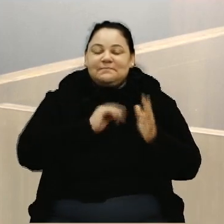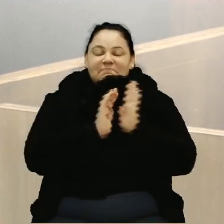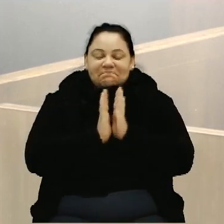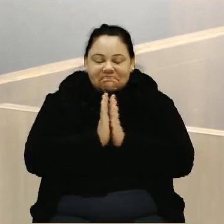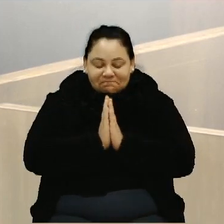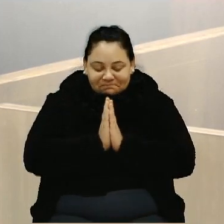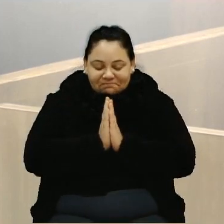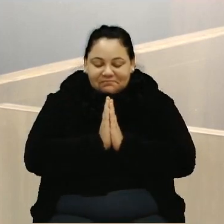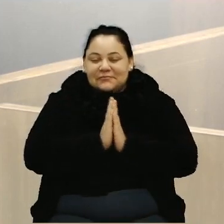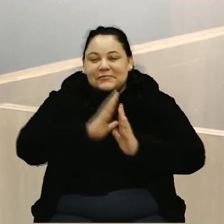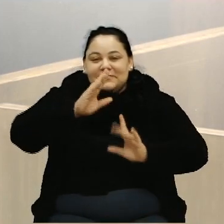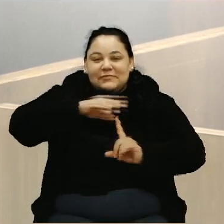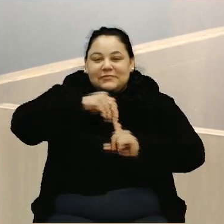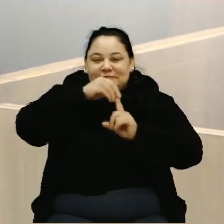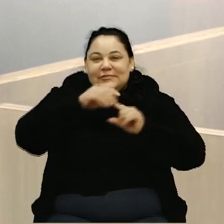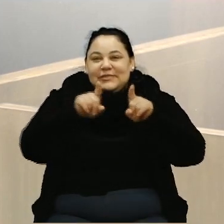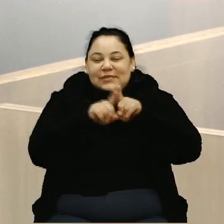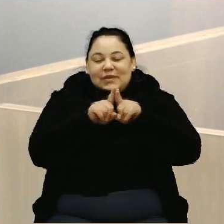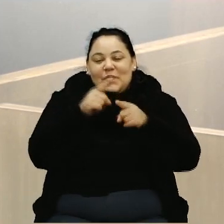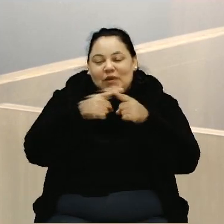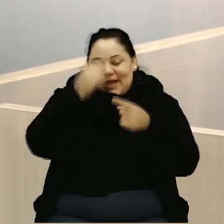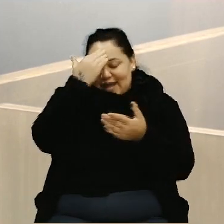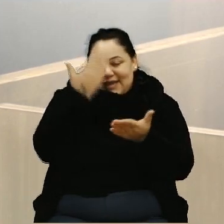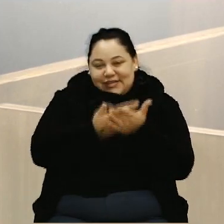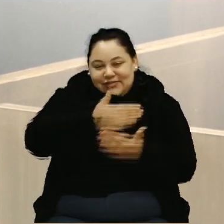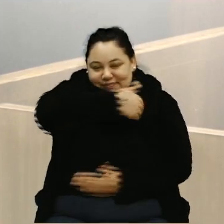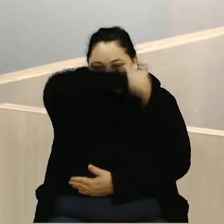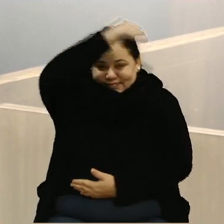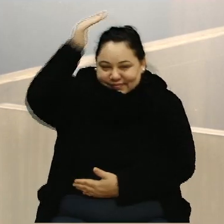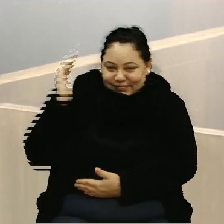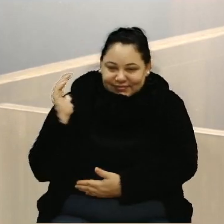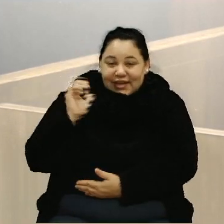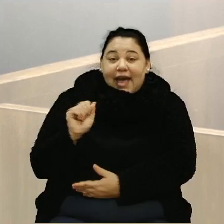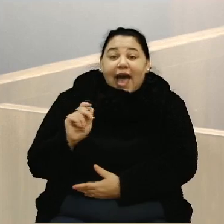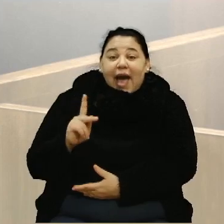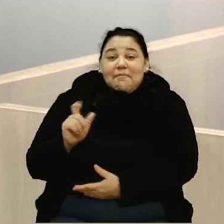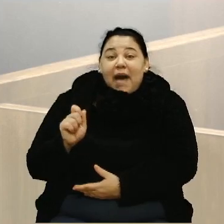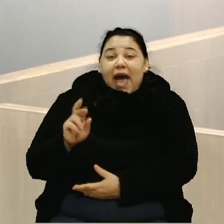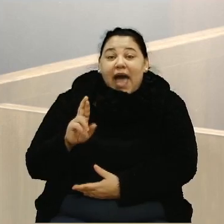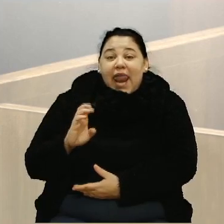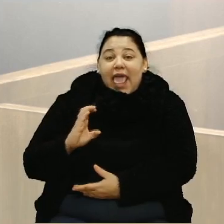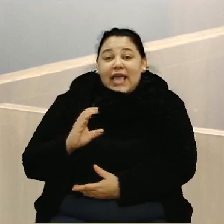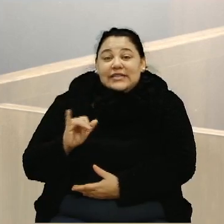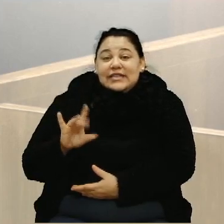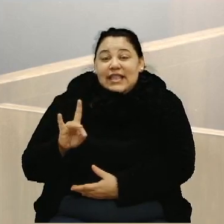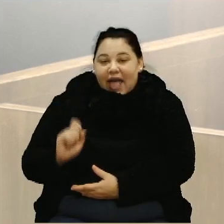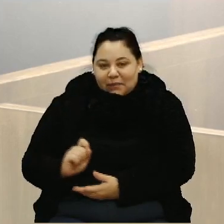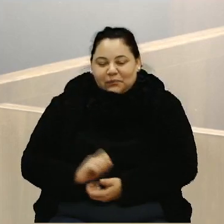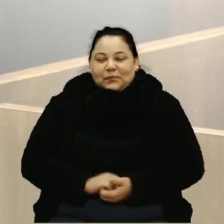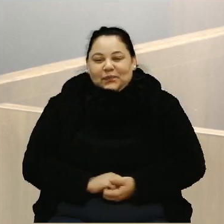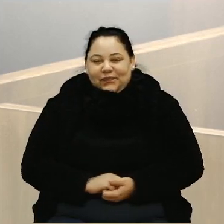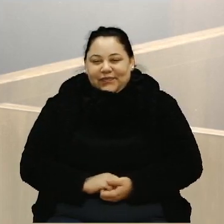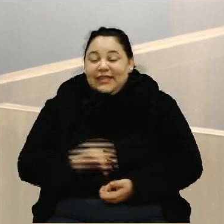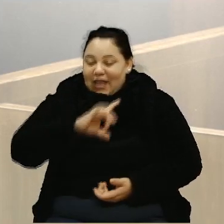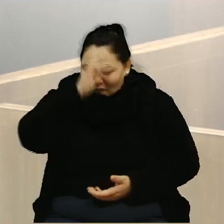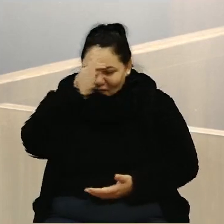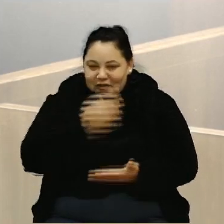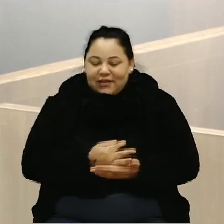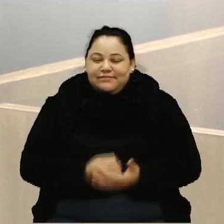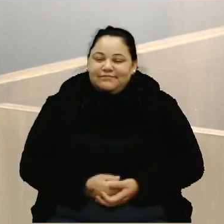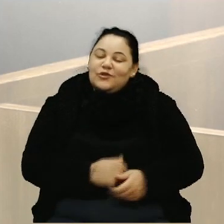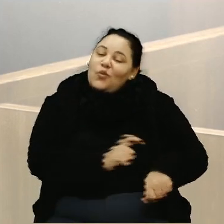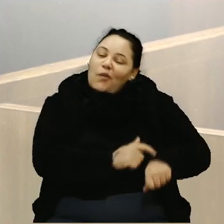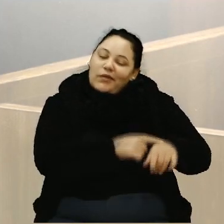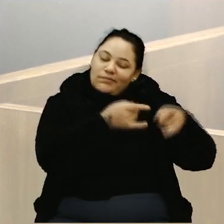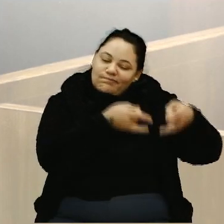e principalmente por ser também devota de Nossa Senhora Aparecida, está, né, no momento acamada, mas depois